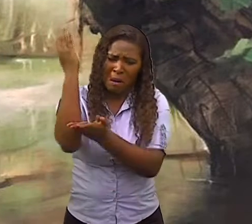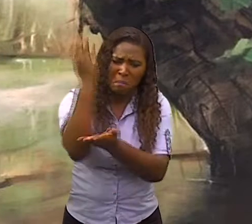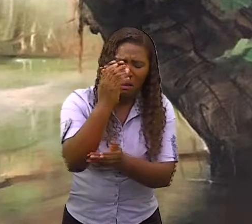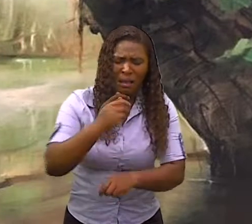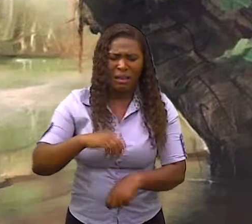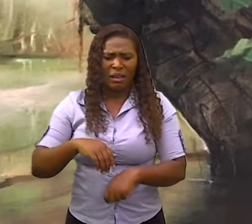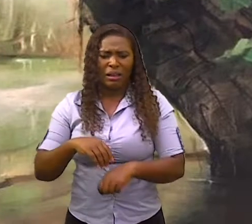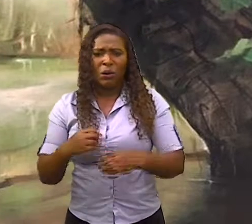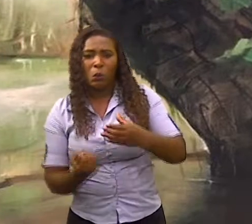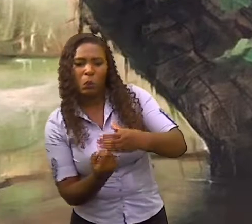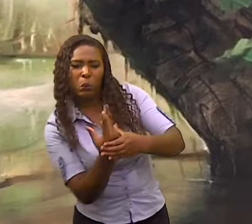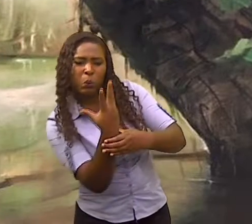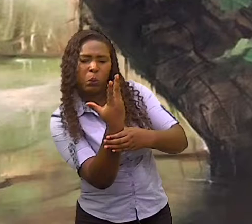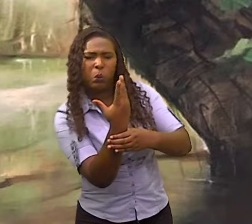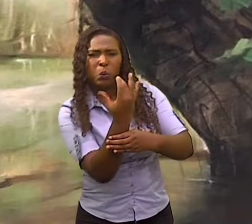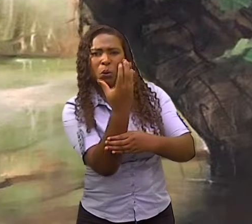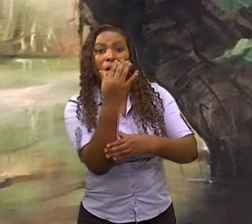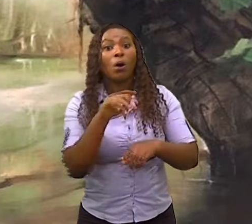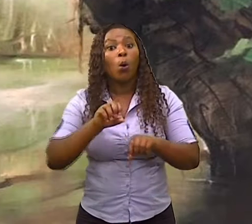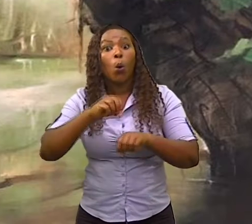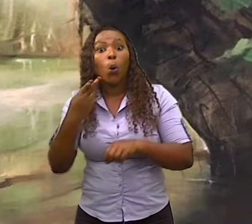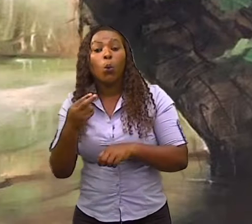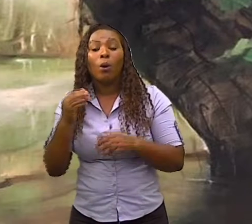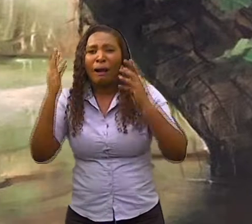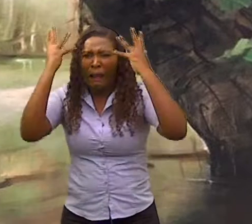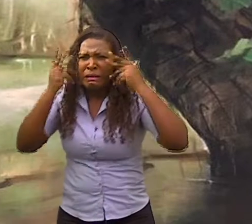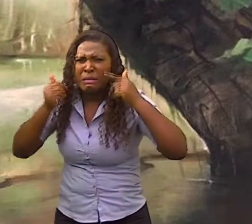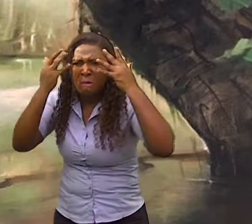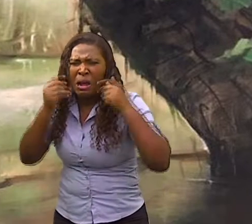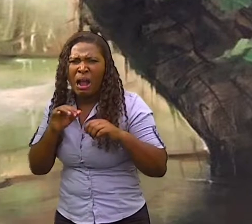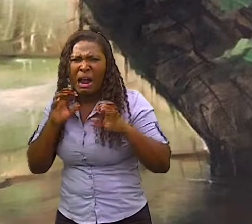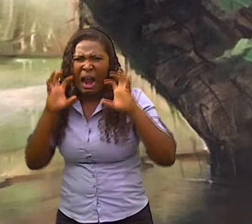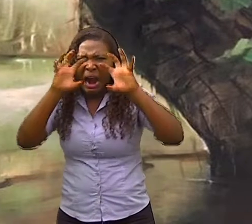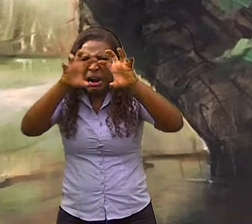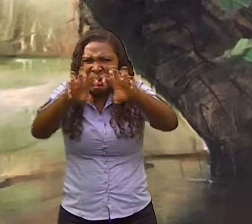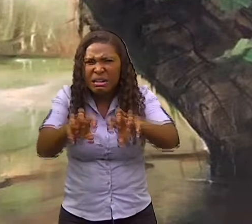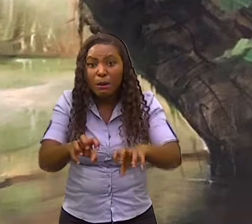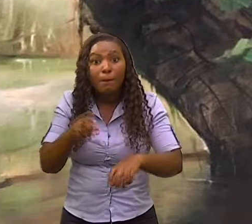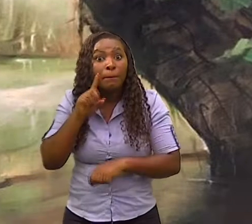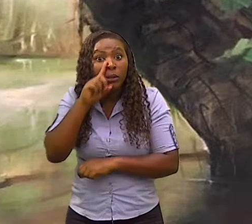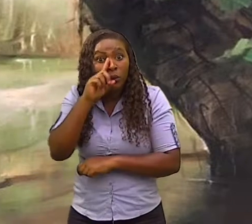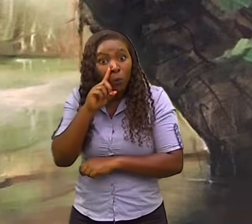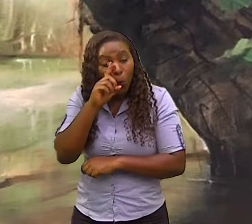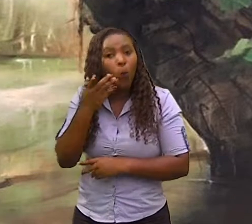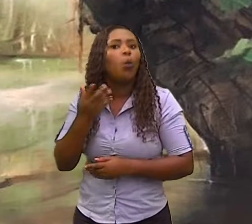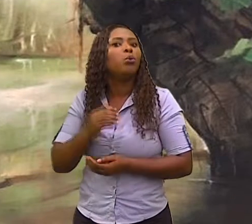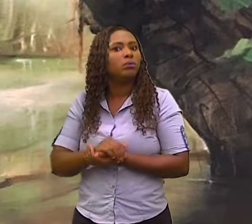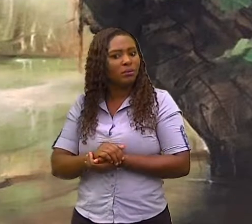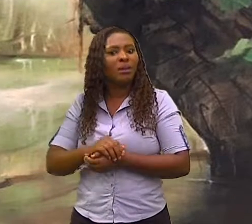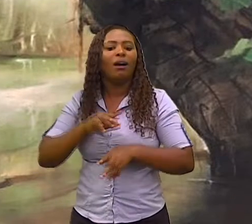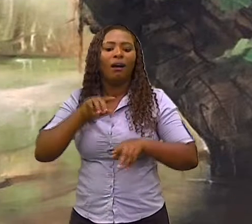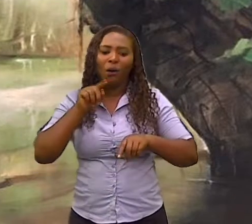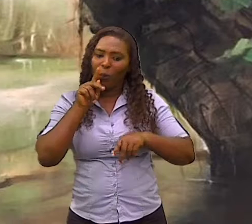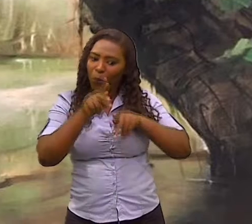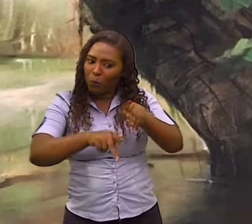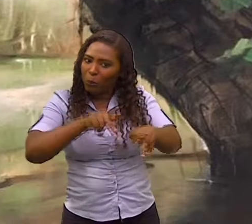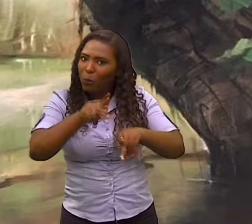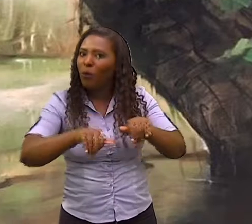rios, florestas e animais. Olha essa floresta, que coisa mais linda que traz dentro da nossa imagem, dentro do estúdio.